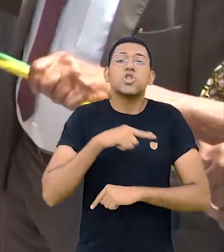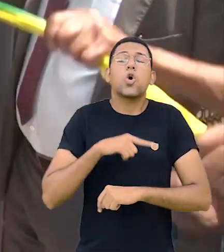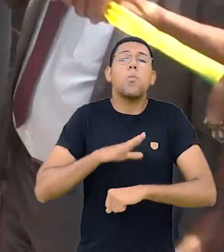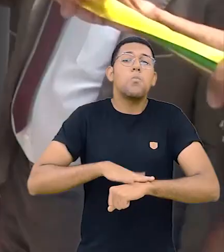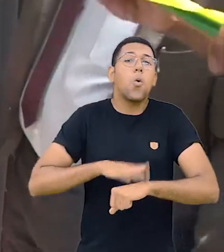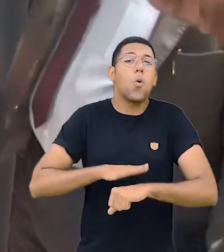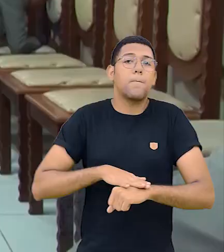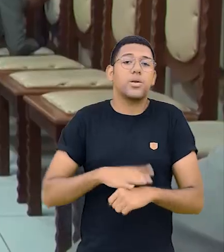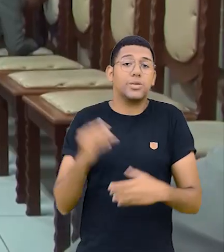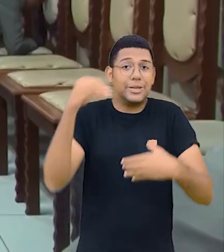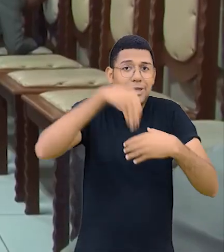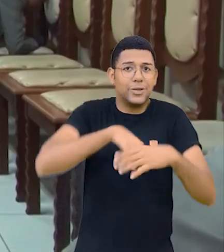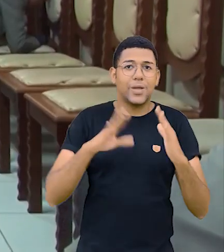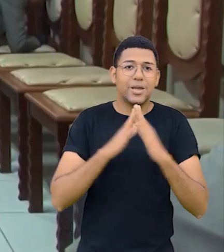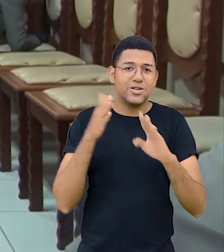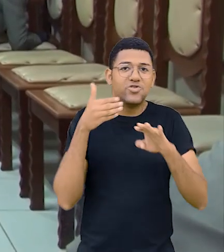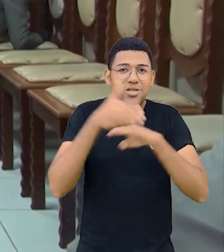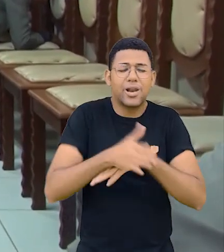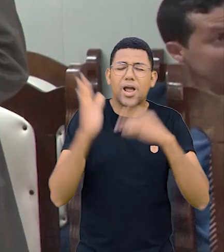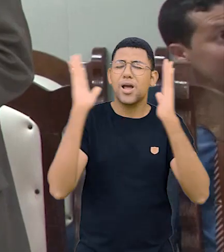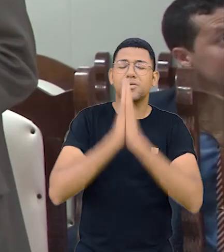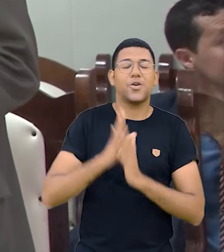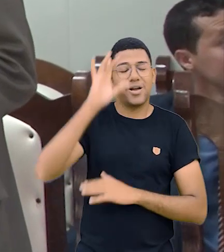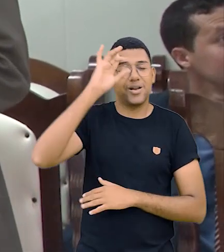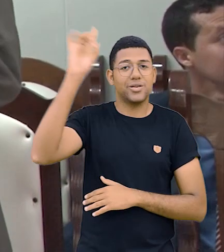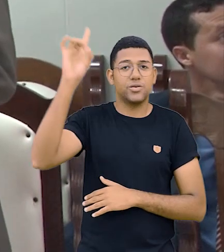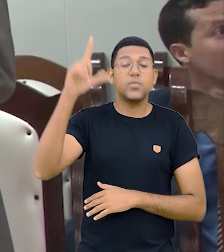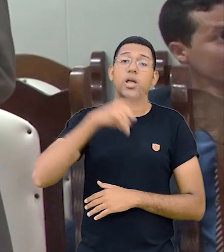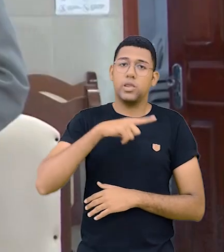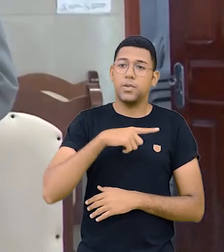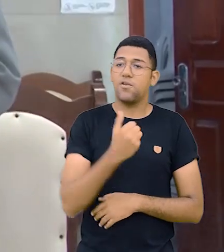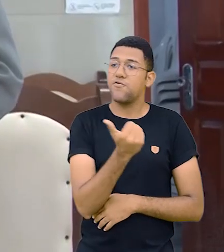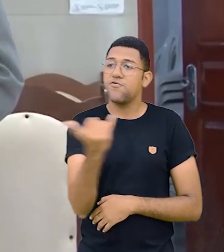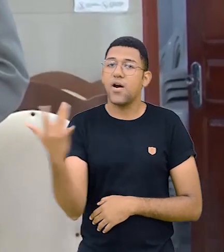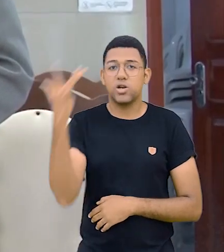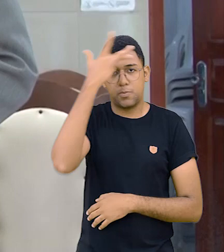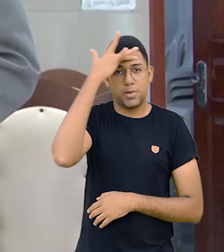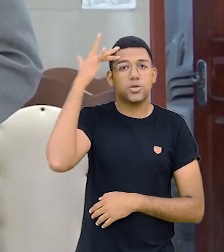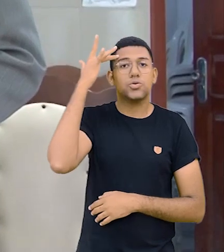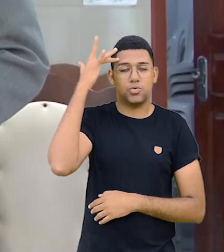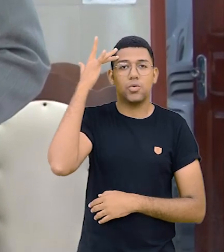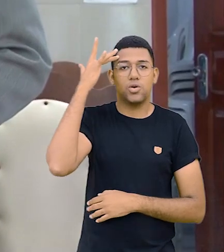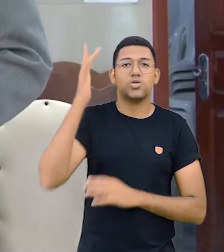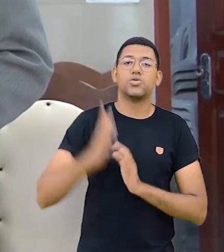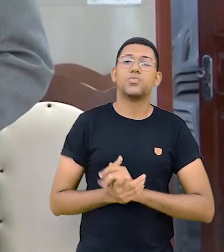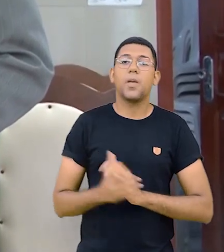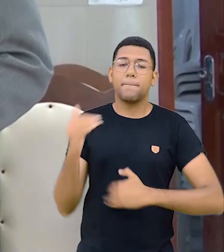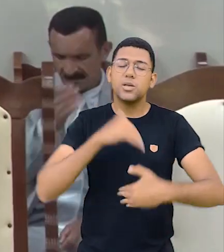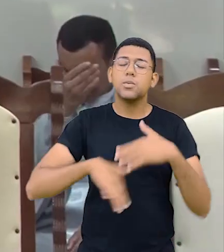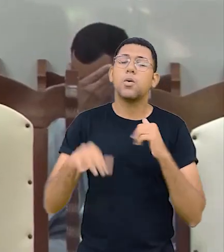adorar na parte interna do templo, onde também foram homenageados vários irmãos que fazem parte da